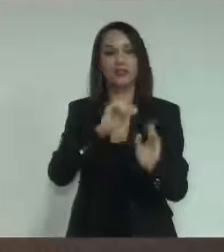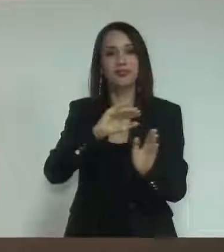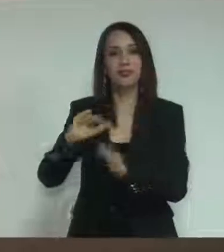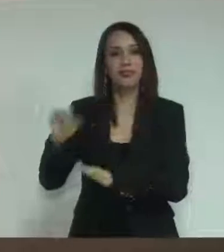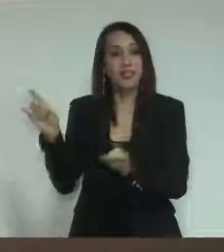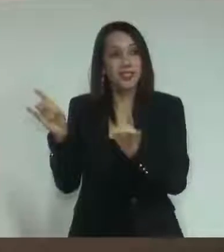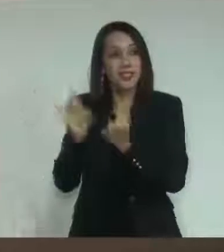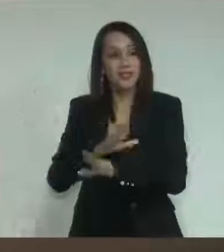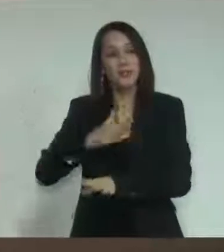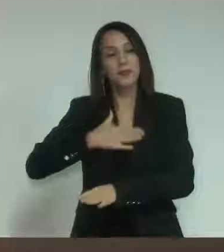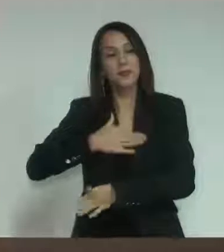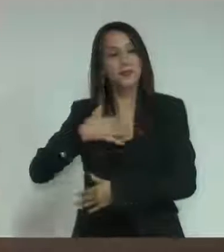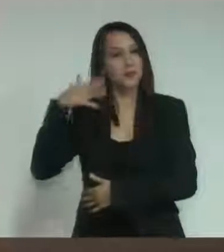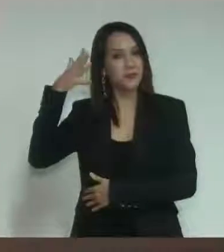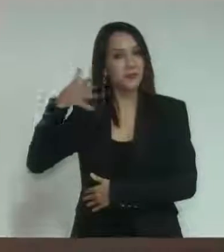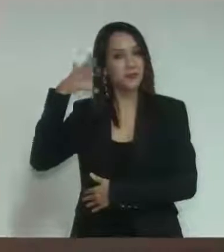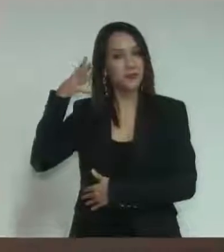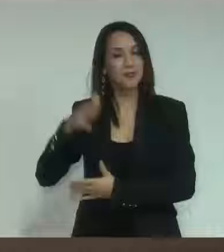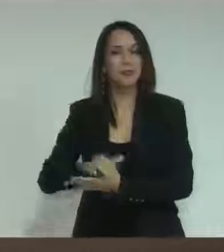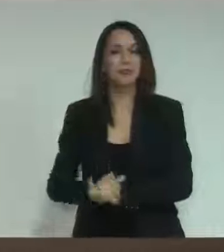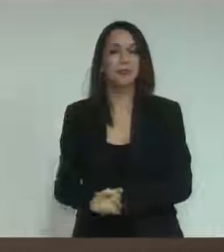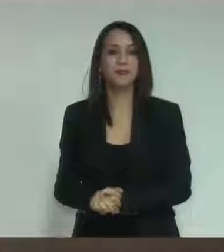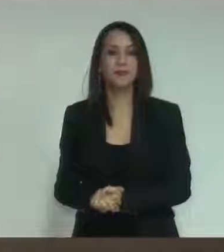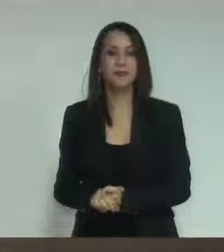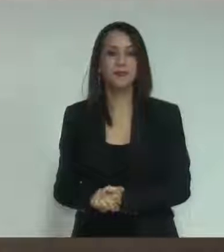reflexão, eu marquei aqui, ó.